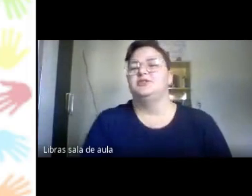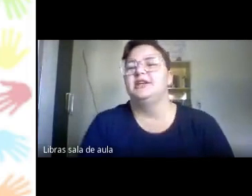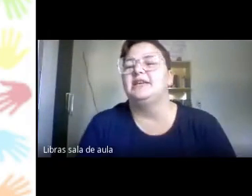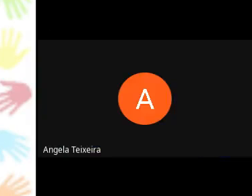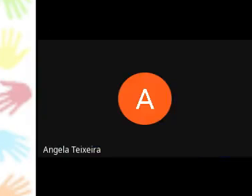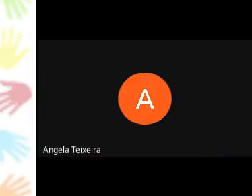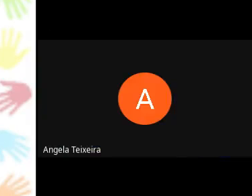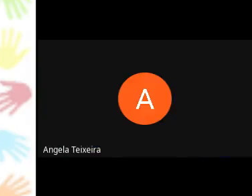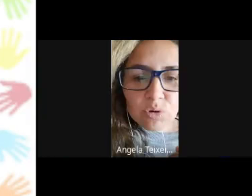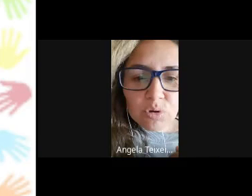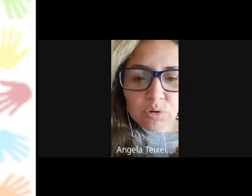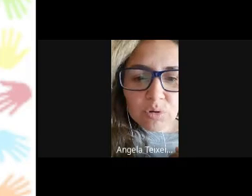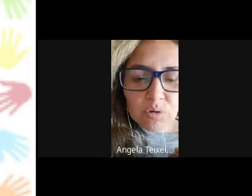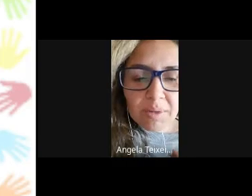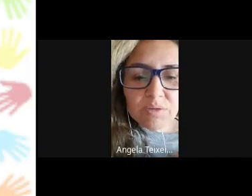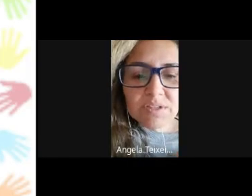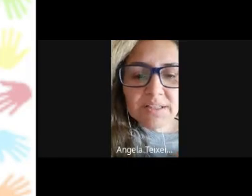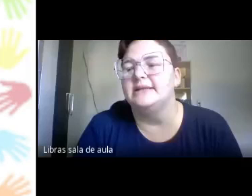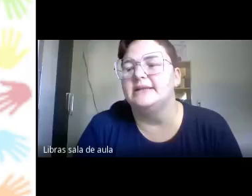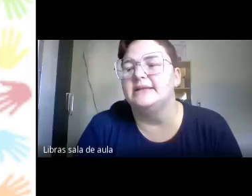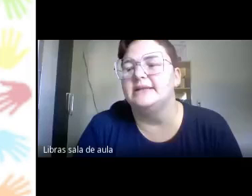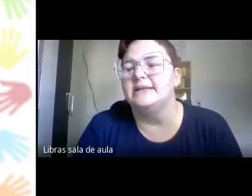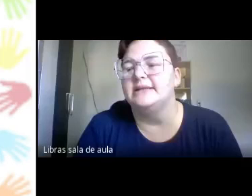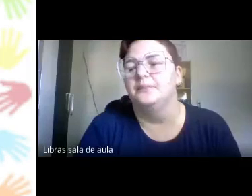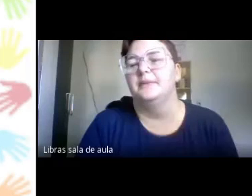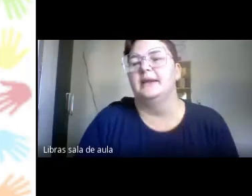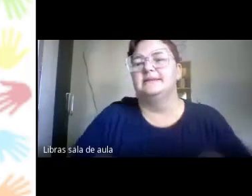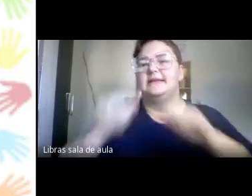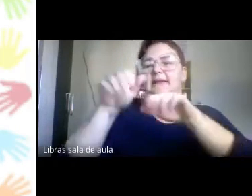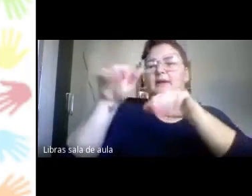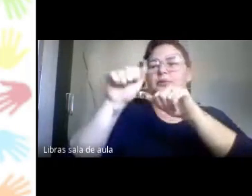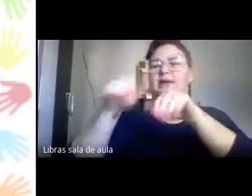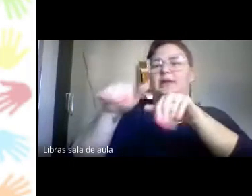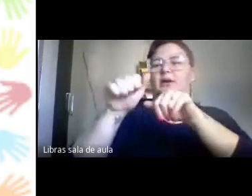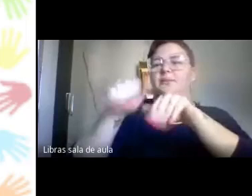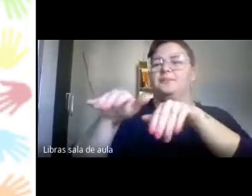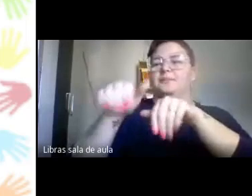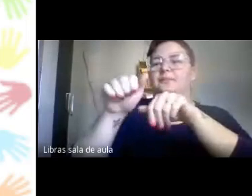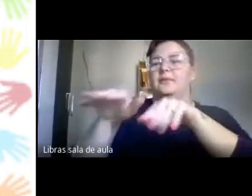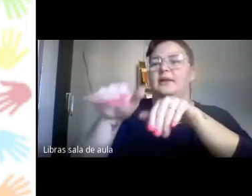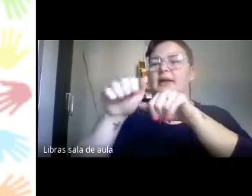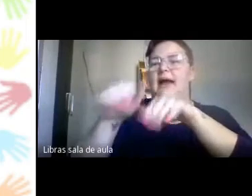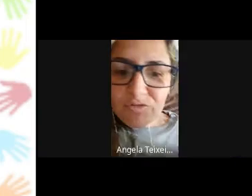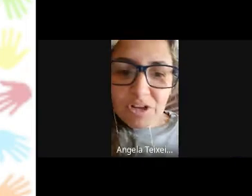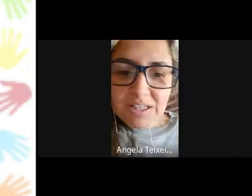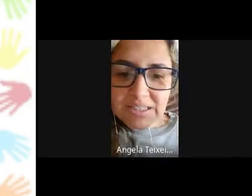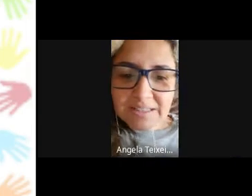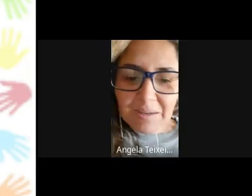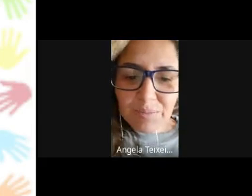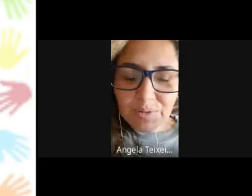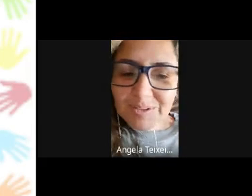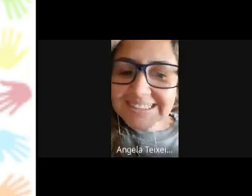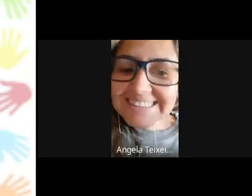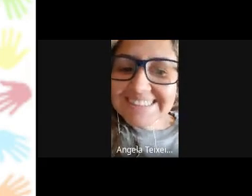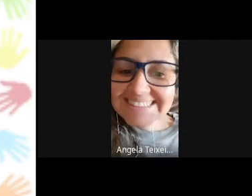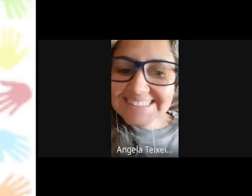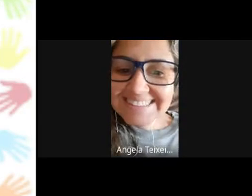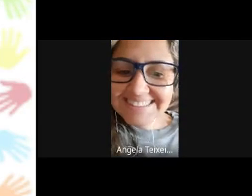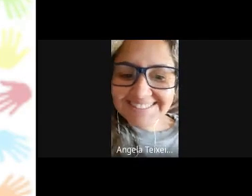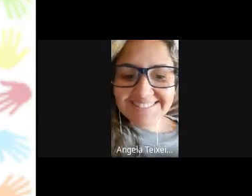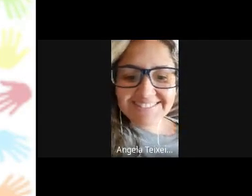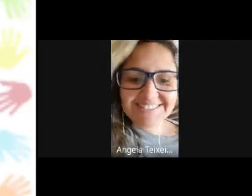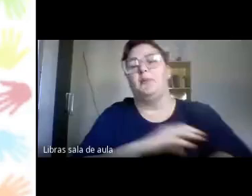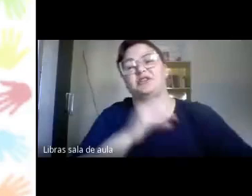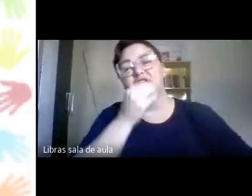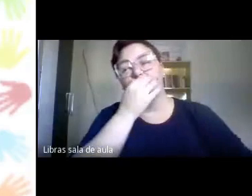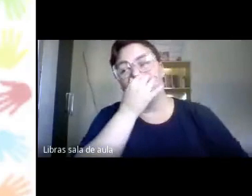isso. Como é que é setembro? Como agora é que é setembro? Setembro aqui, ó. Meu filho é de setembro.